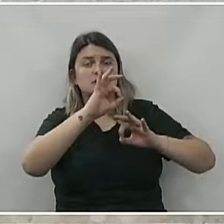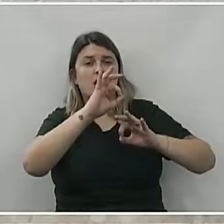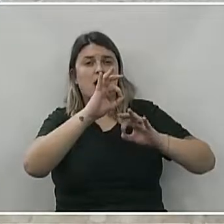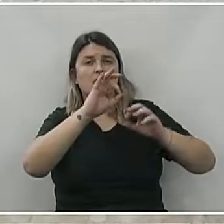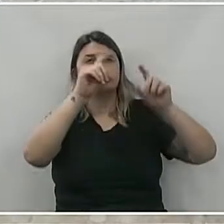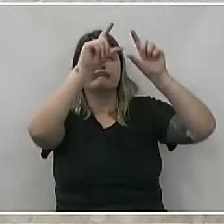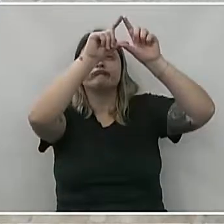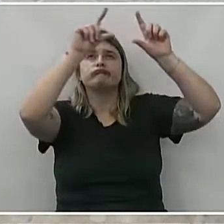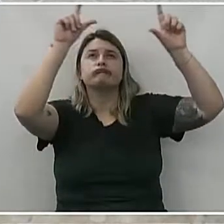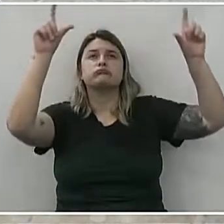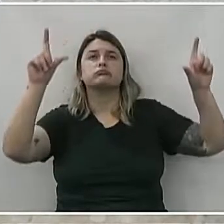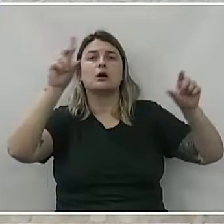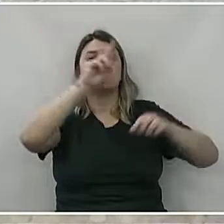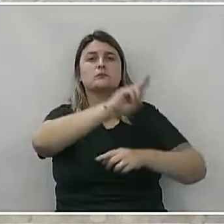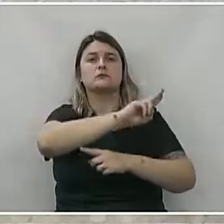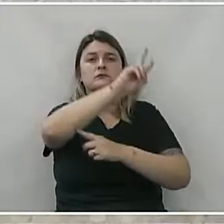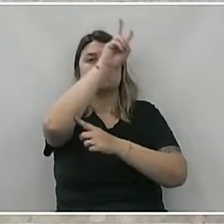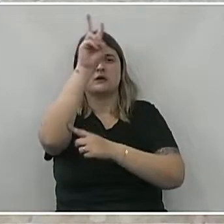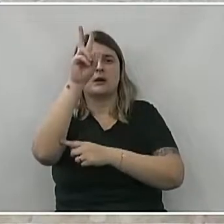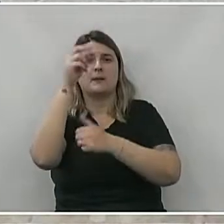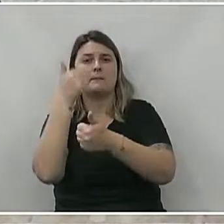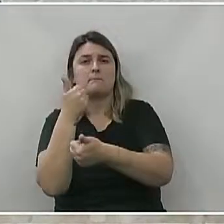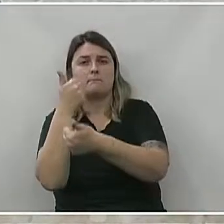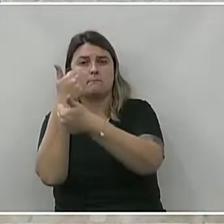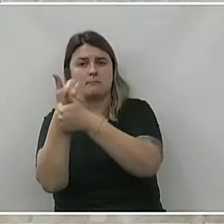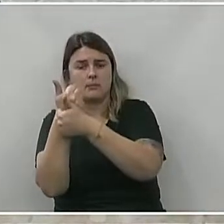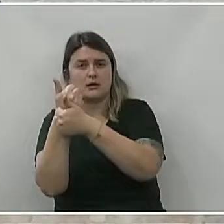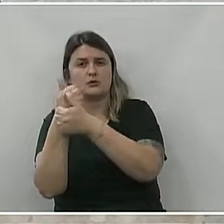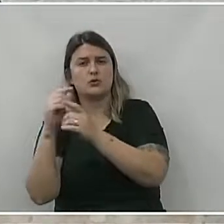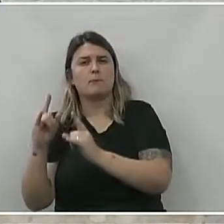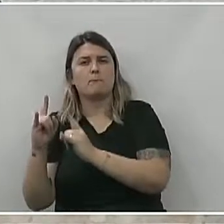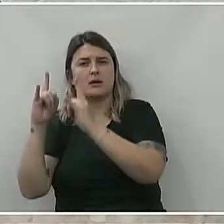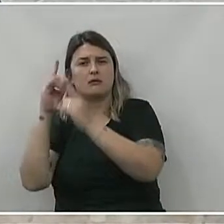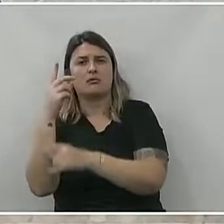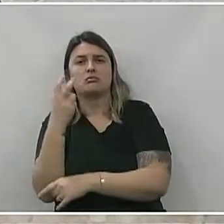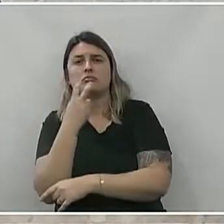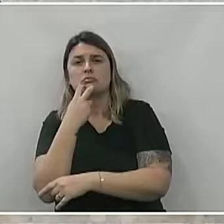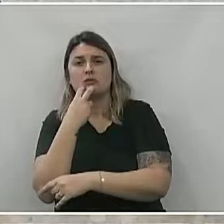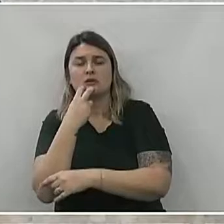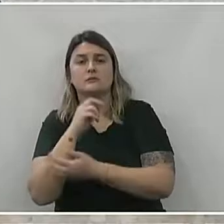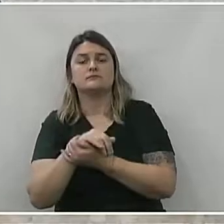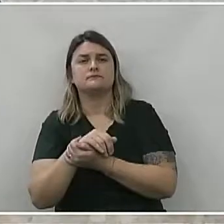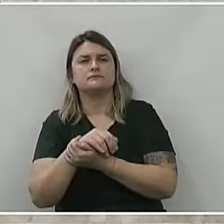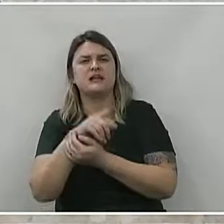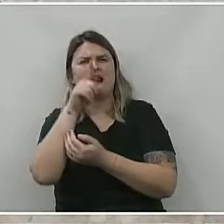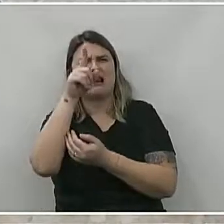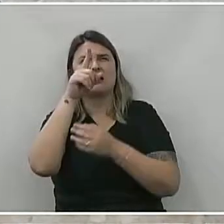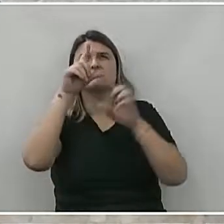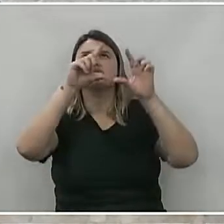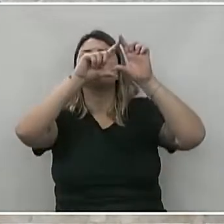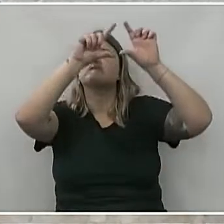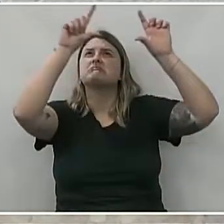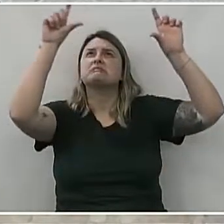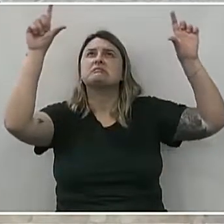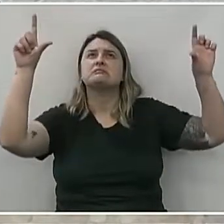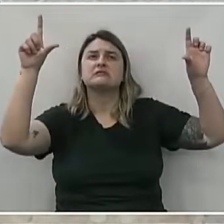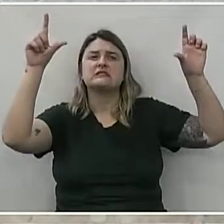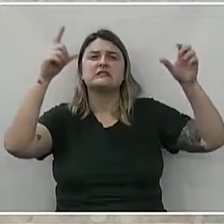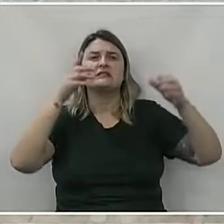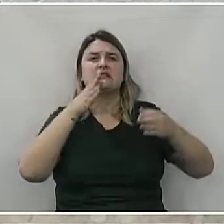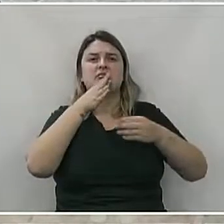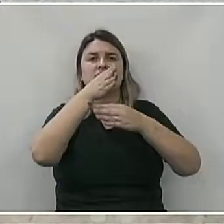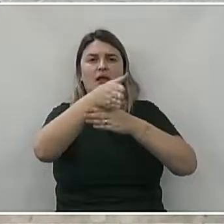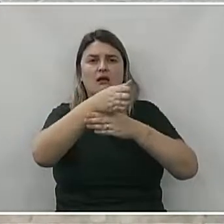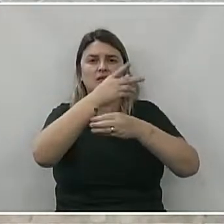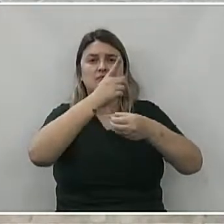entrada de nosso município, localizada próxima ao prédio do Detran. Justificativa. O portal de entrada da cidade é o cartão de